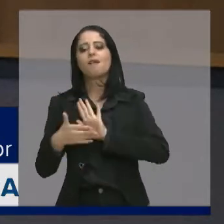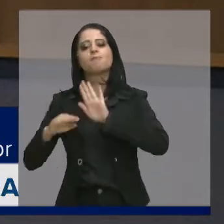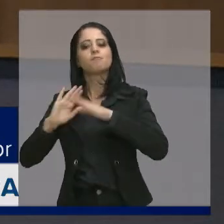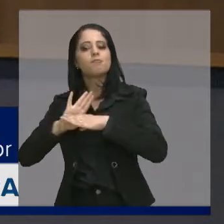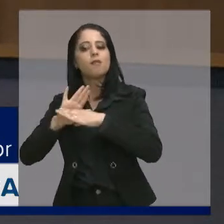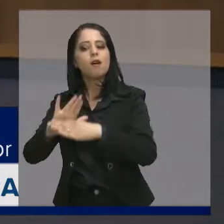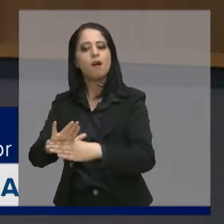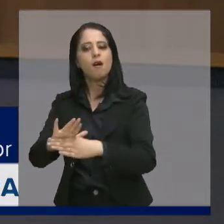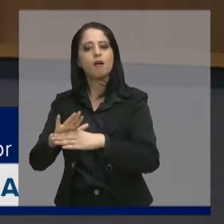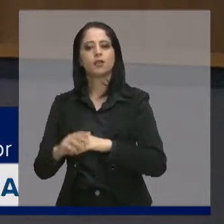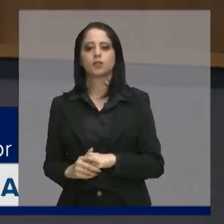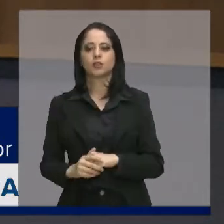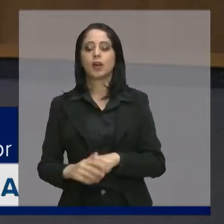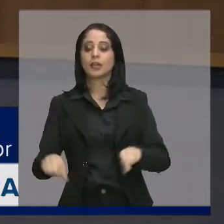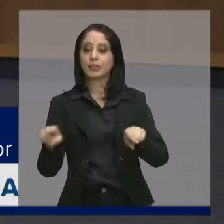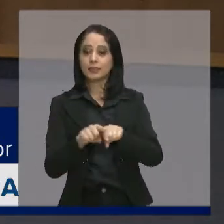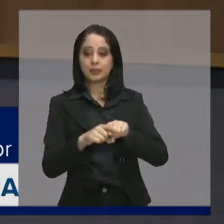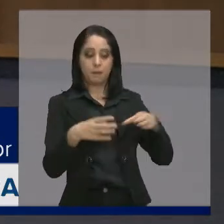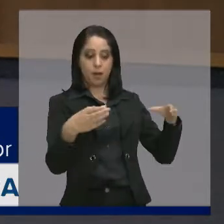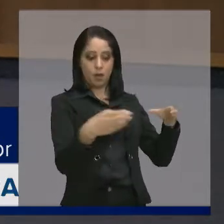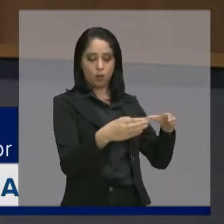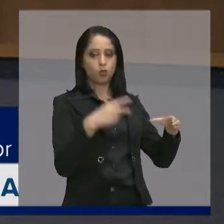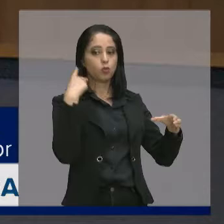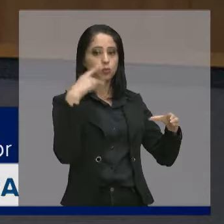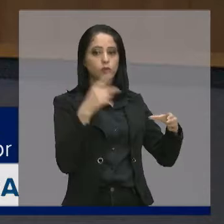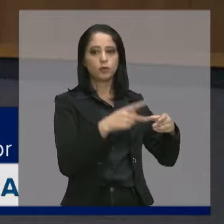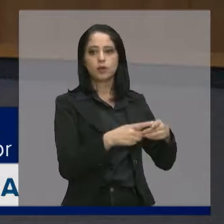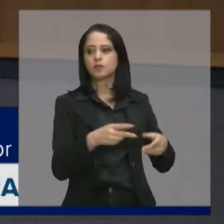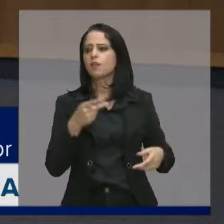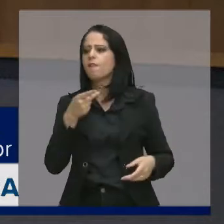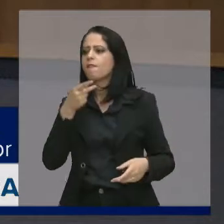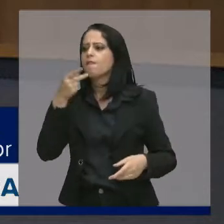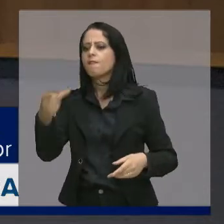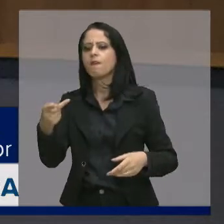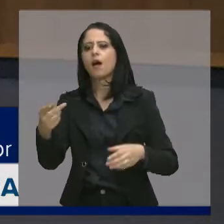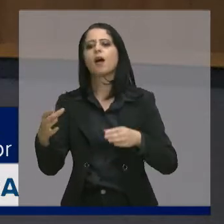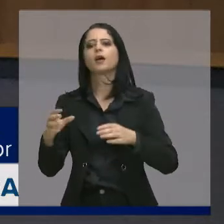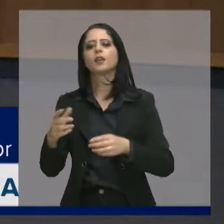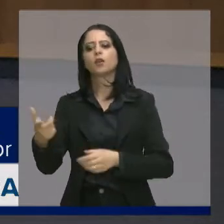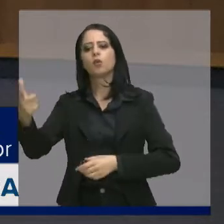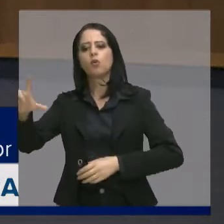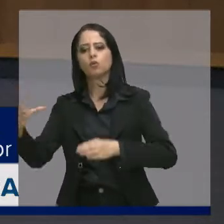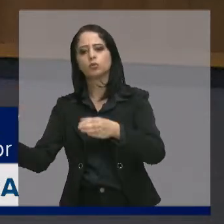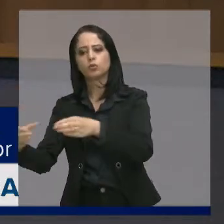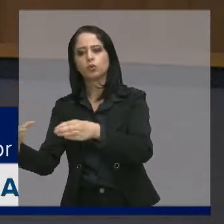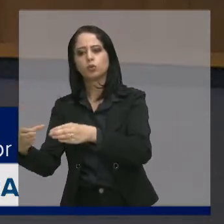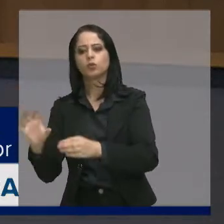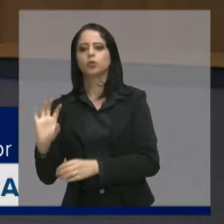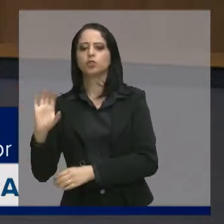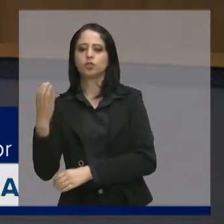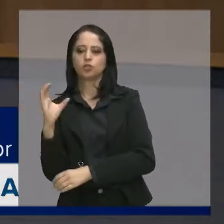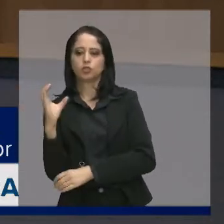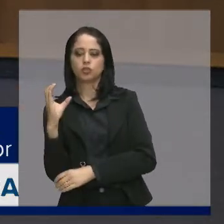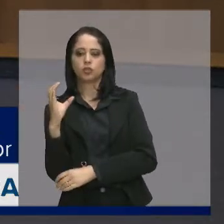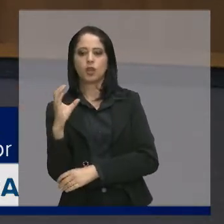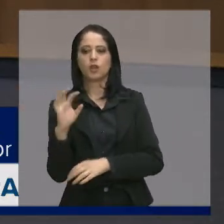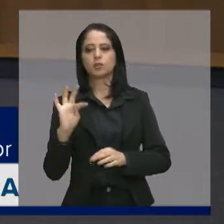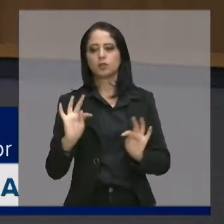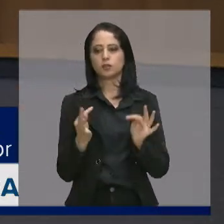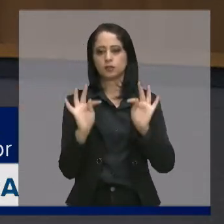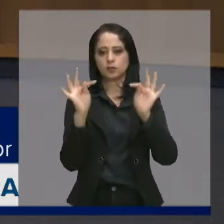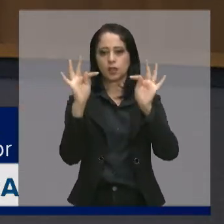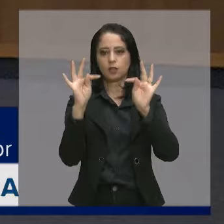que essa comissão de vereadores fale com a Comissão de Ciência e Tecnologia de Deputados